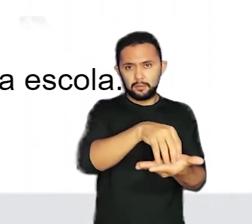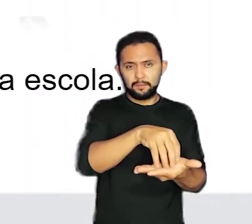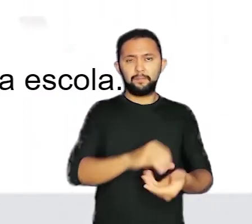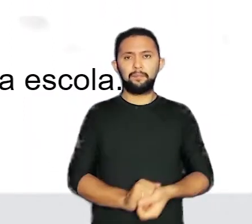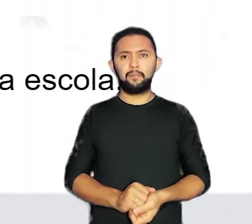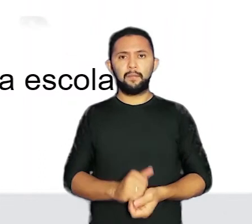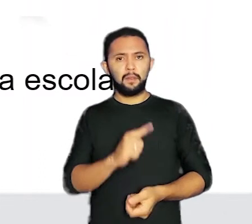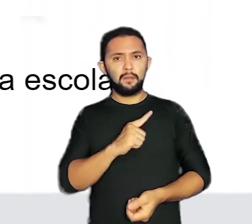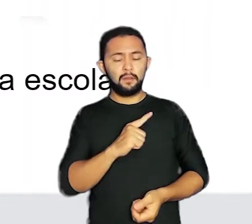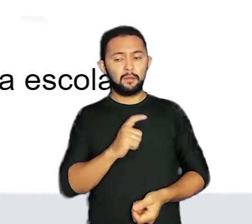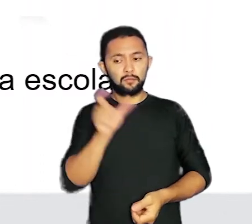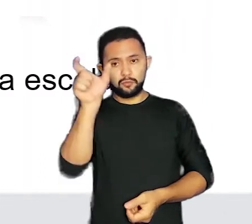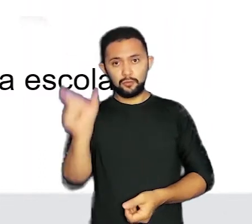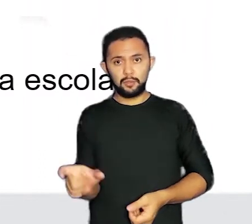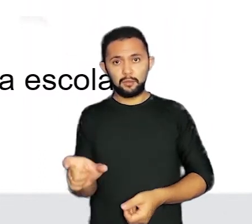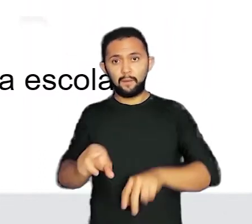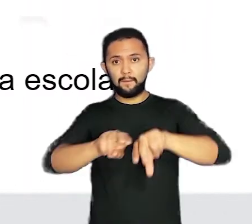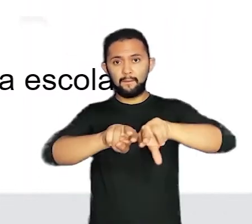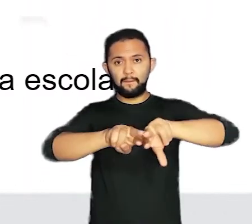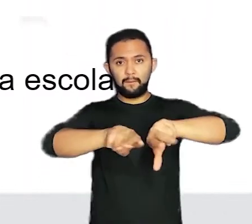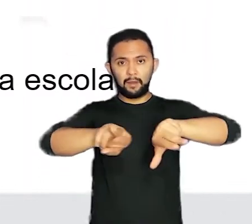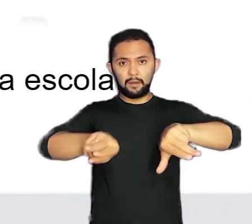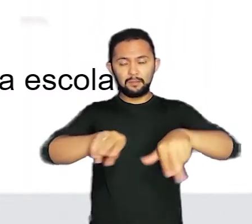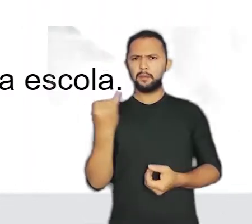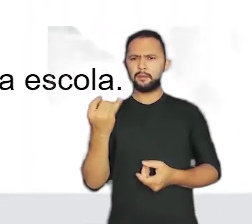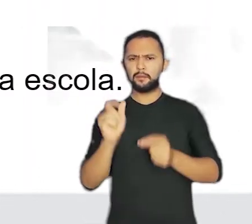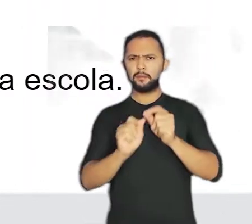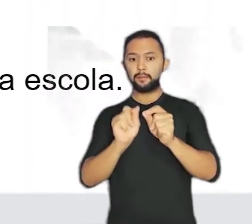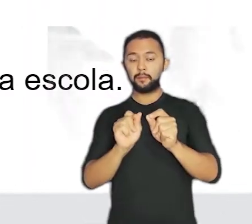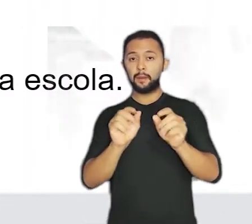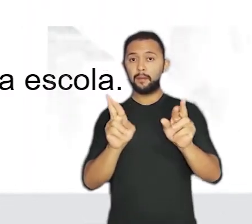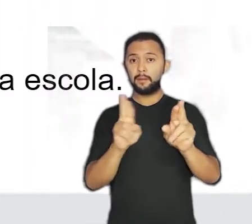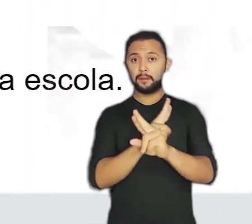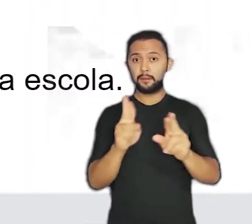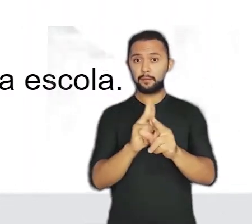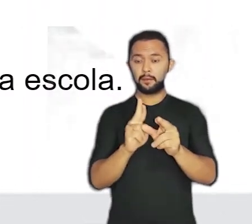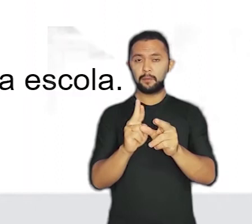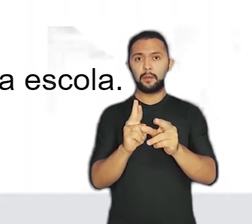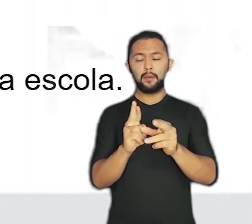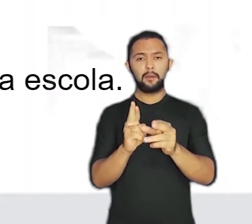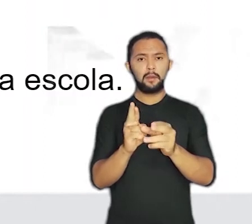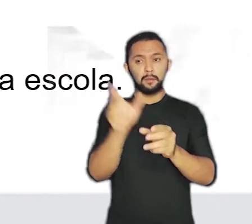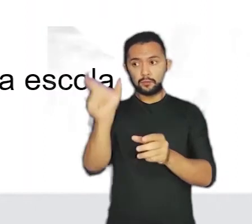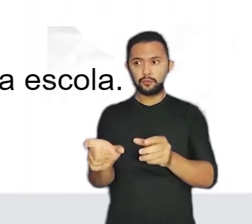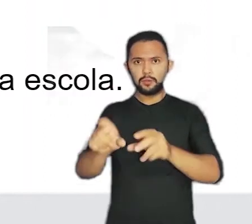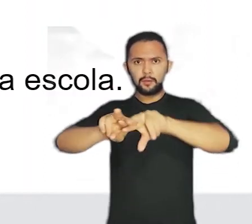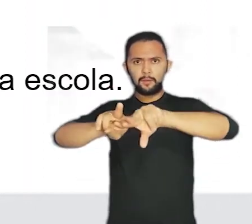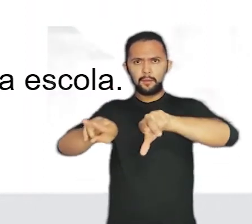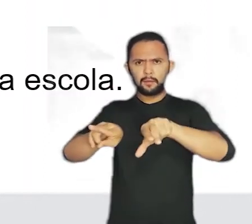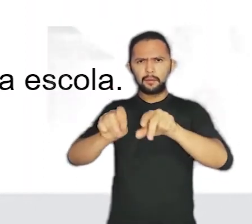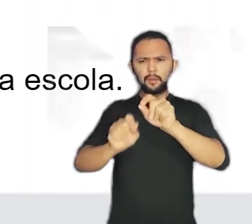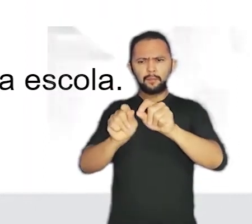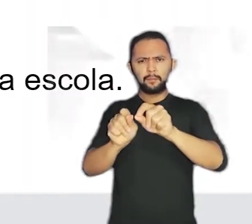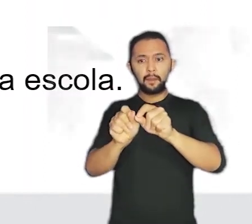Então, nós vamos ter um sujeito composto. Então, é importante referir que um sujeito composto, ele não necessariamente é um vocábulo